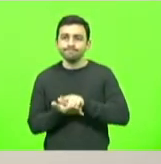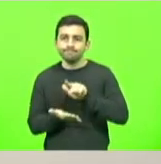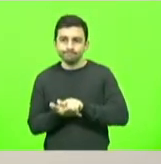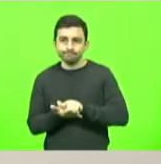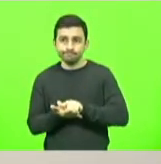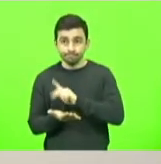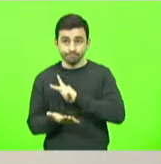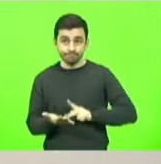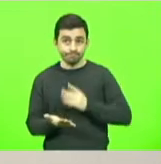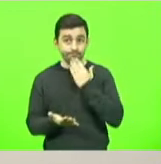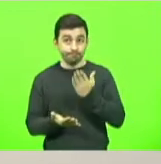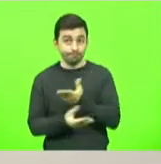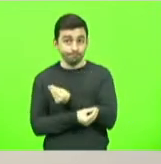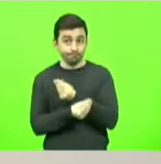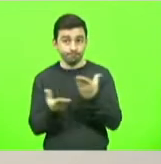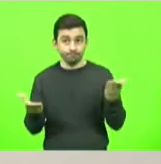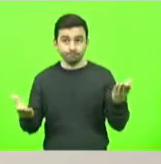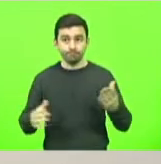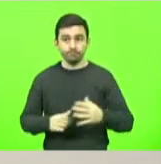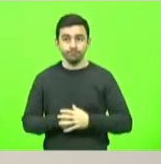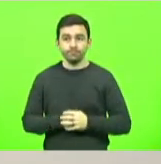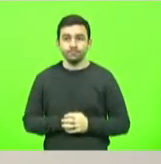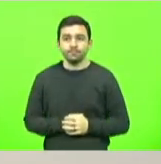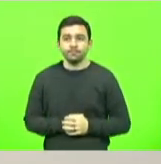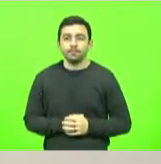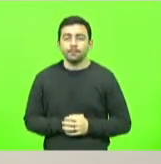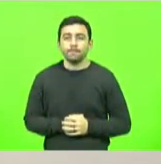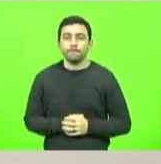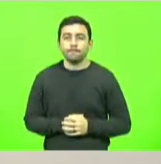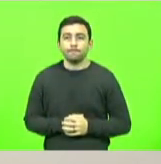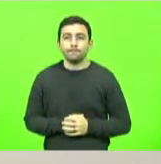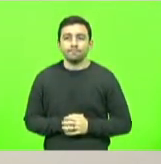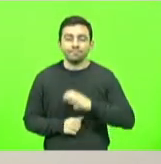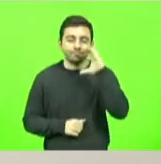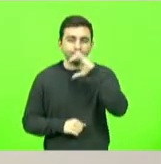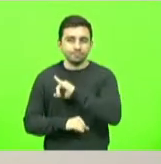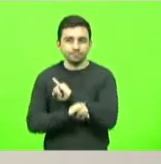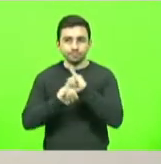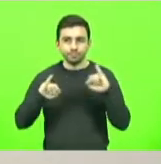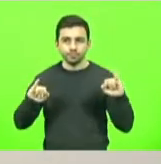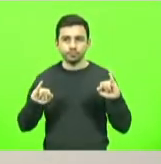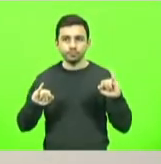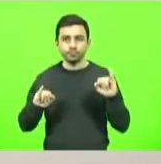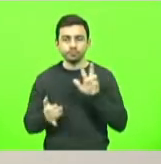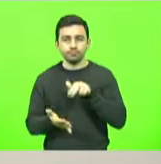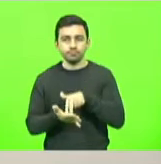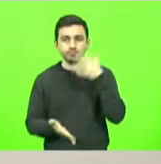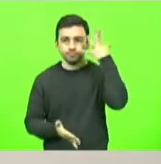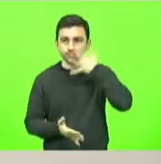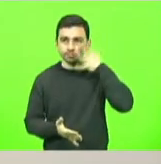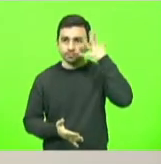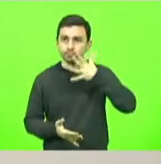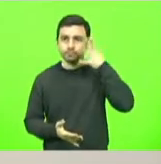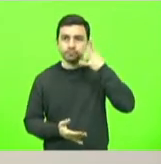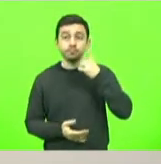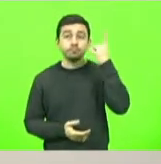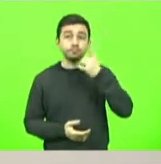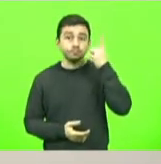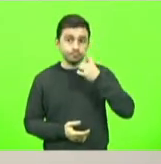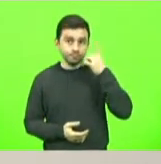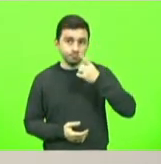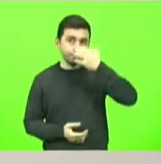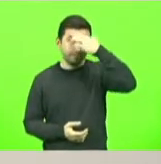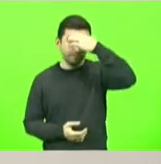presidente solicitou que se procedesse à distribuição. Breves comunicações, fizeram uso da palavra os senhores deputados, Coronel